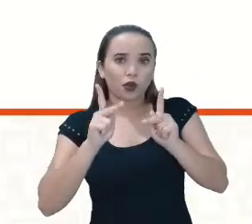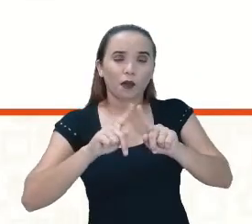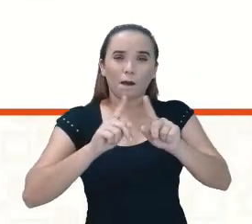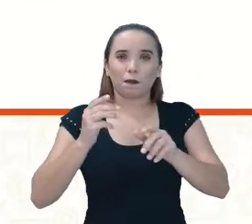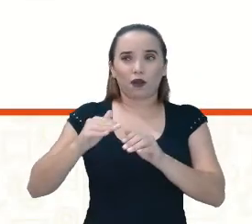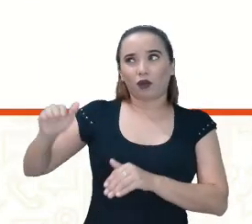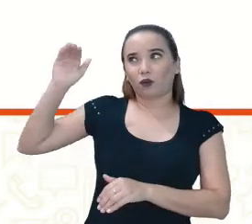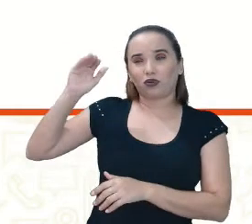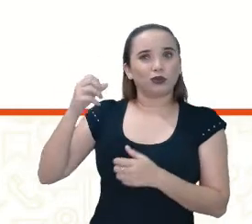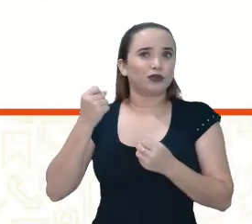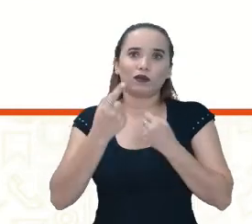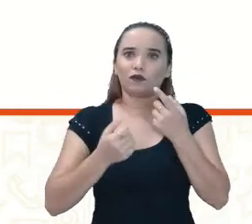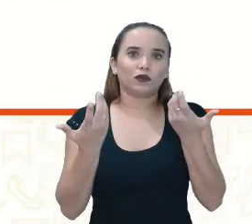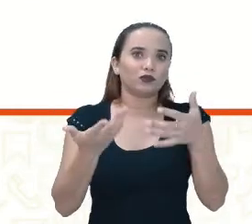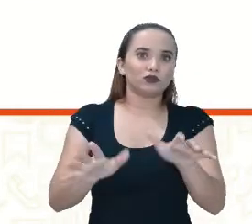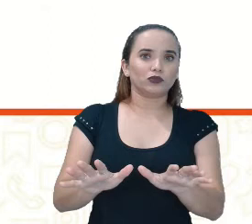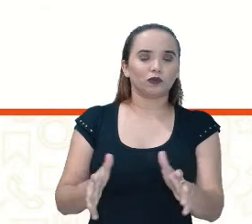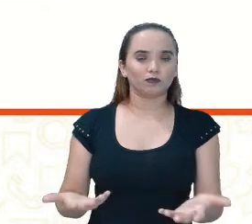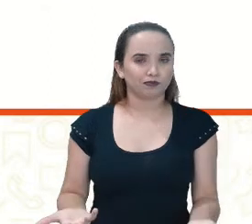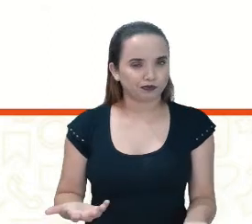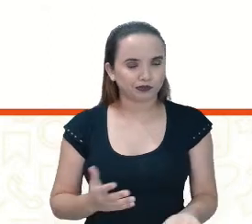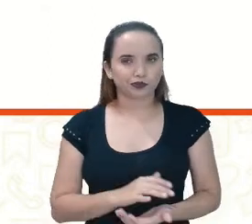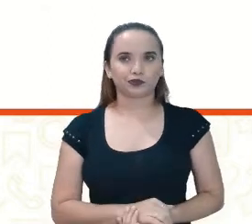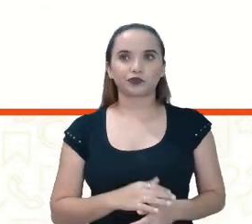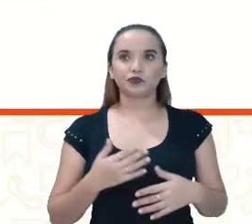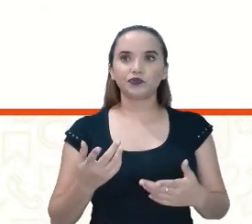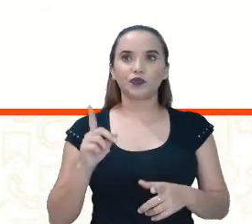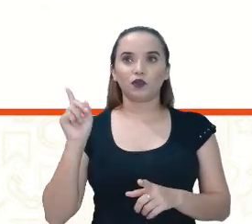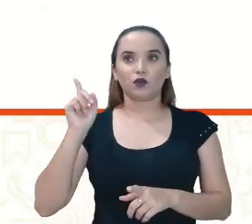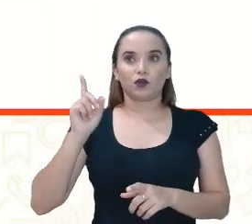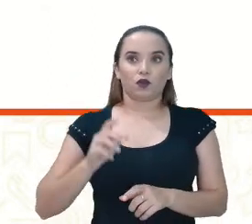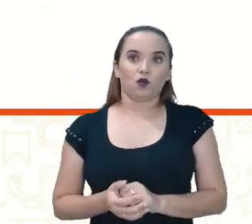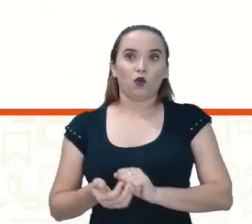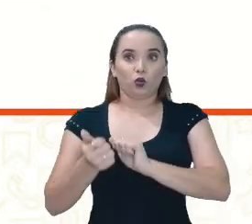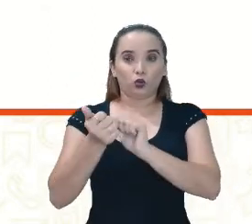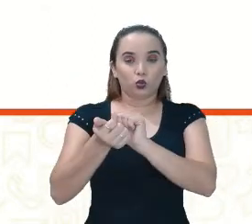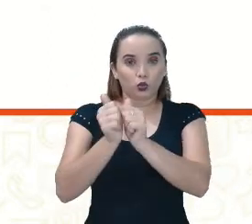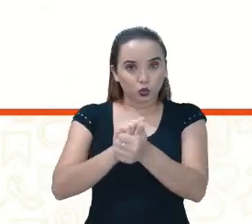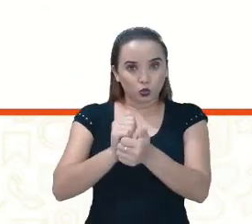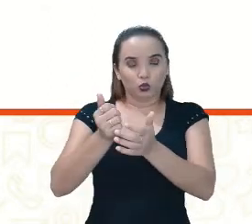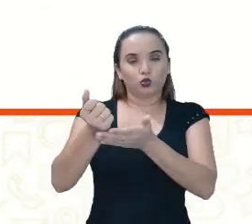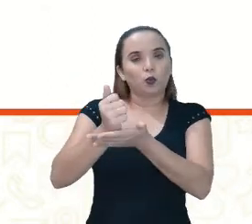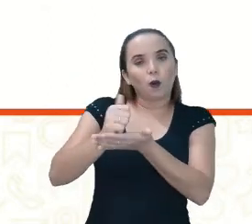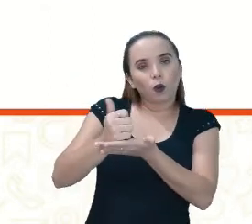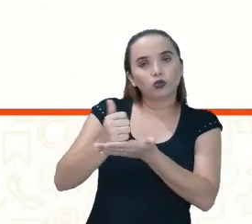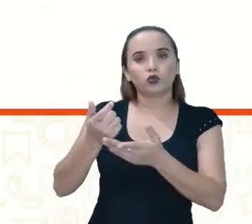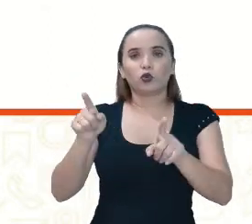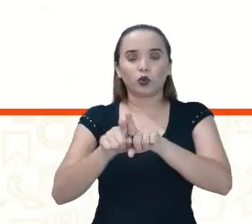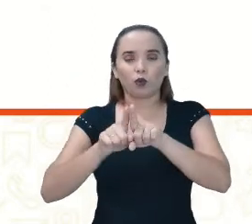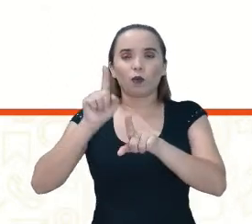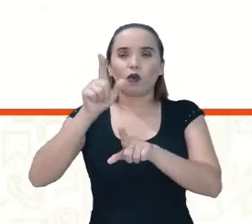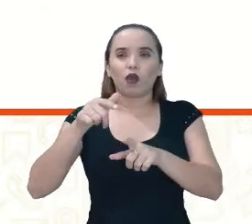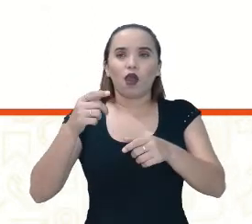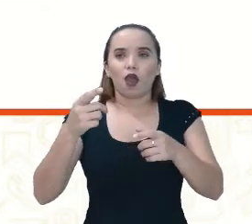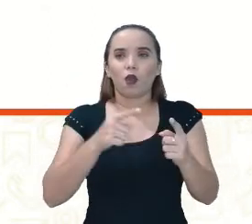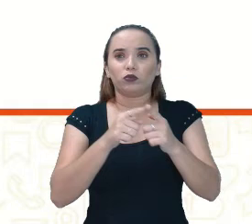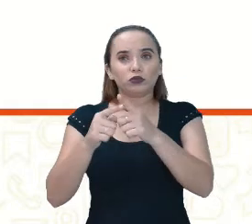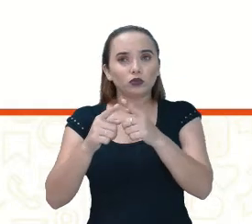E o jogo é uma maneira lúdica de adquirir novos conhecimentos. Permite ao estudante